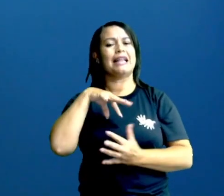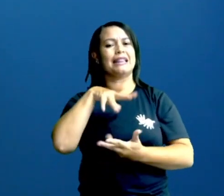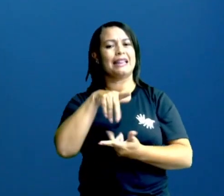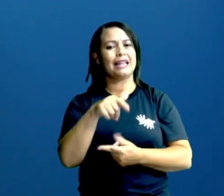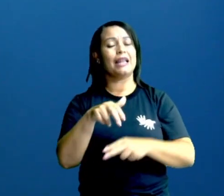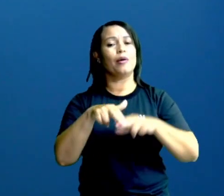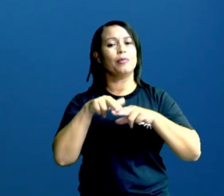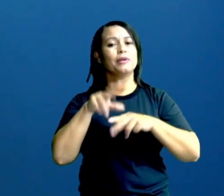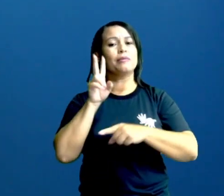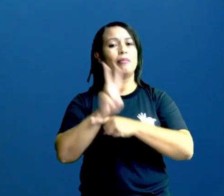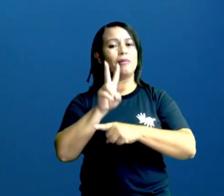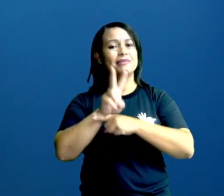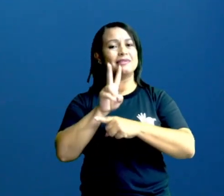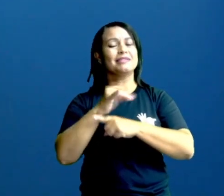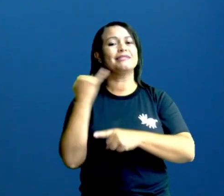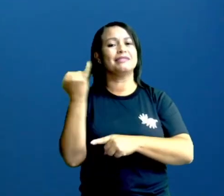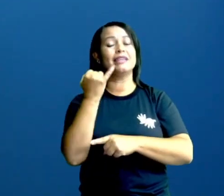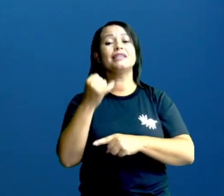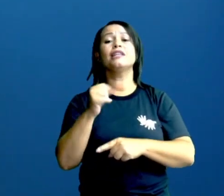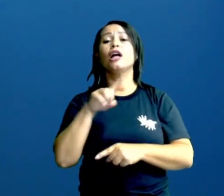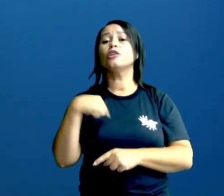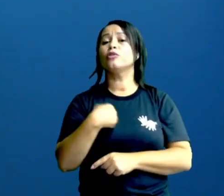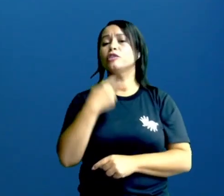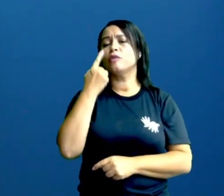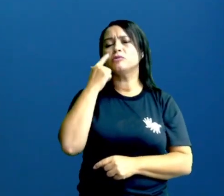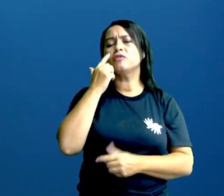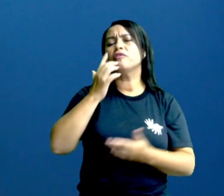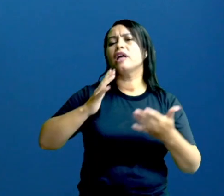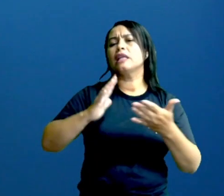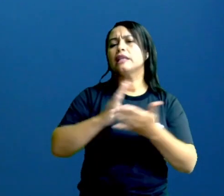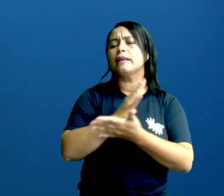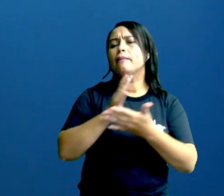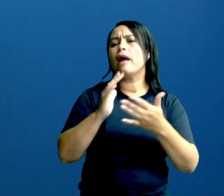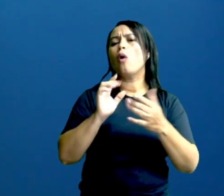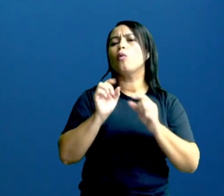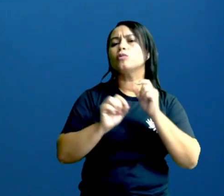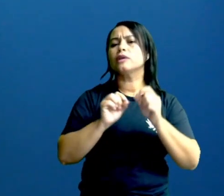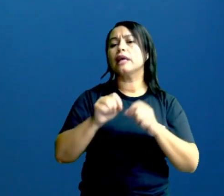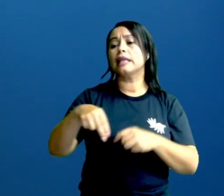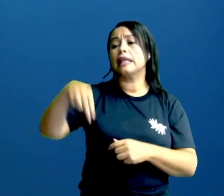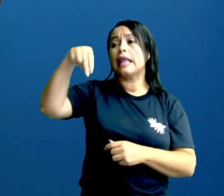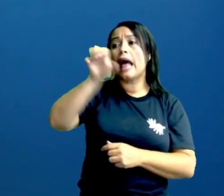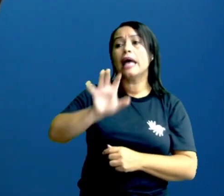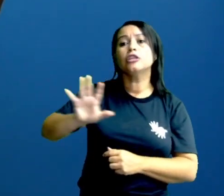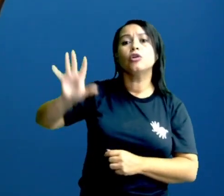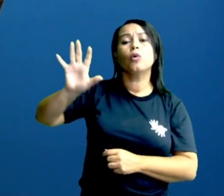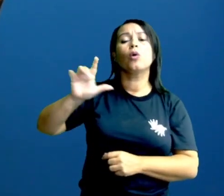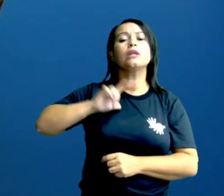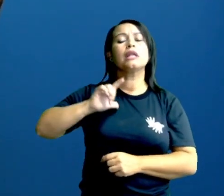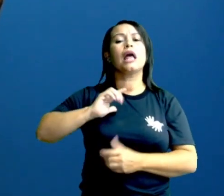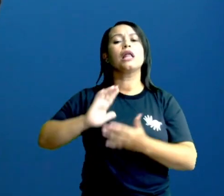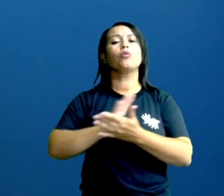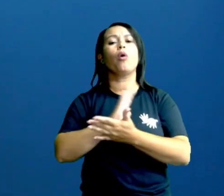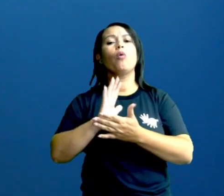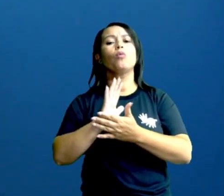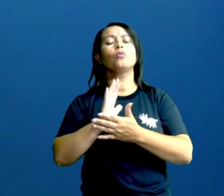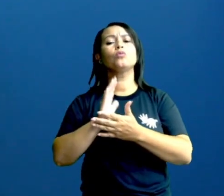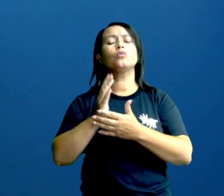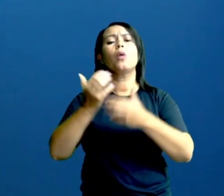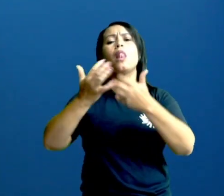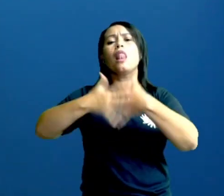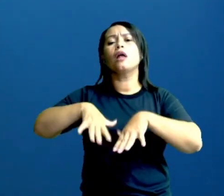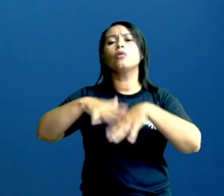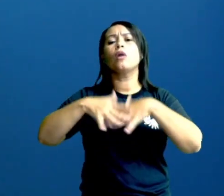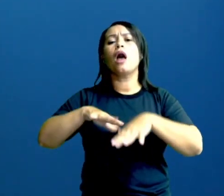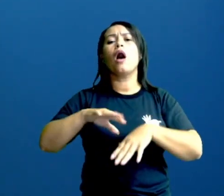relacionada a sua preservação a gente vai ver basicamente aqui no que se refere a região norte os aspectos do quadro natural